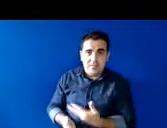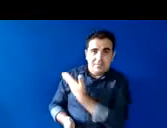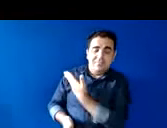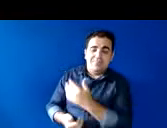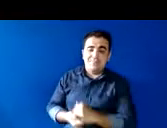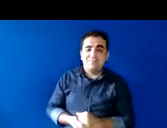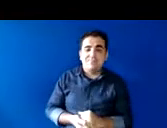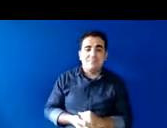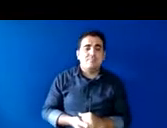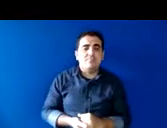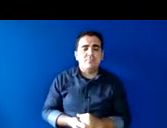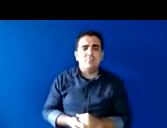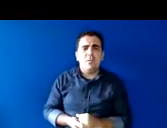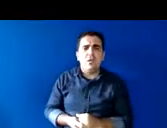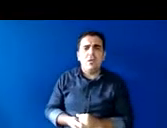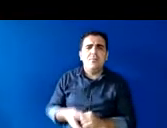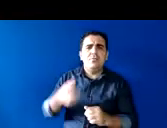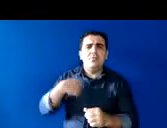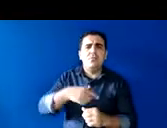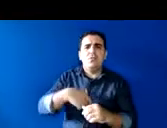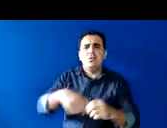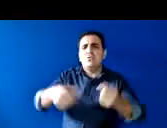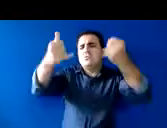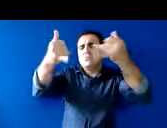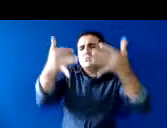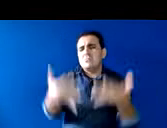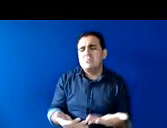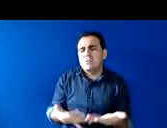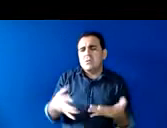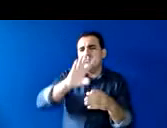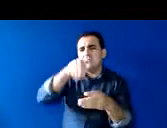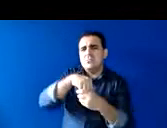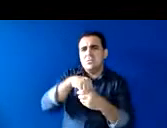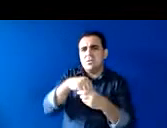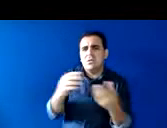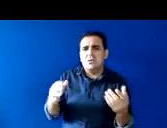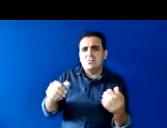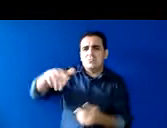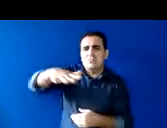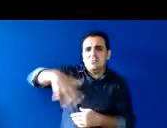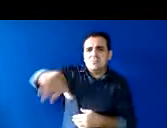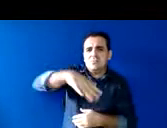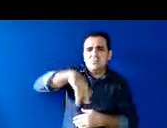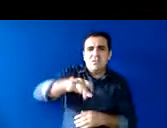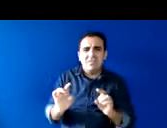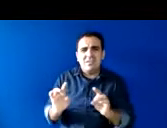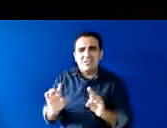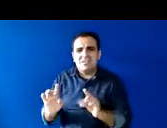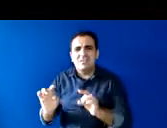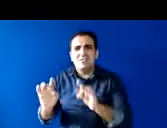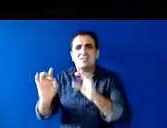os aspectos que nós discutimos muito dentro da especialização em saúde da mulher